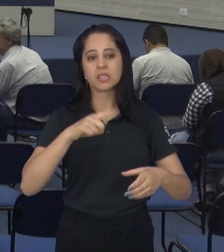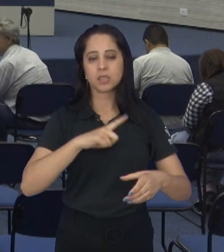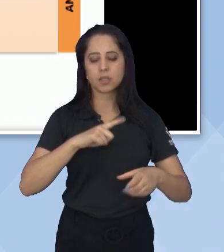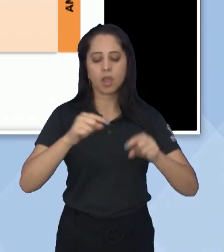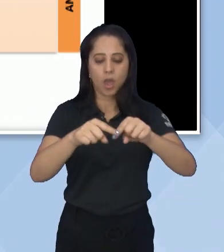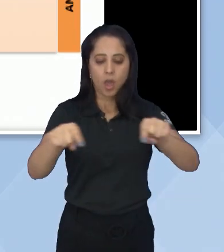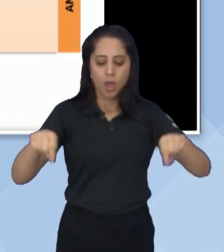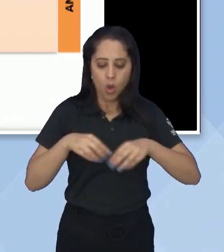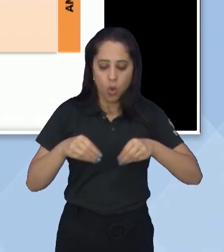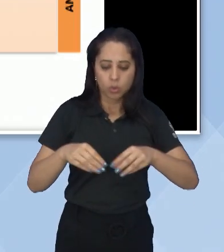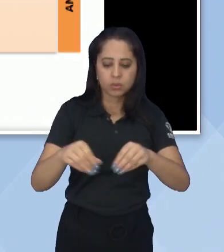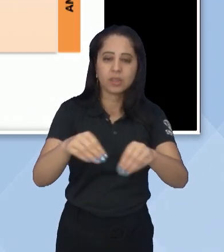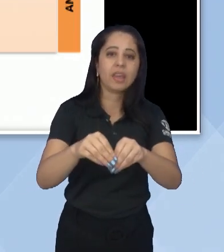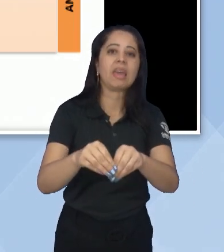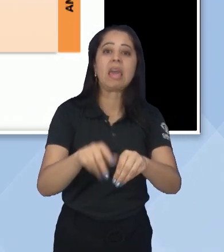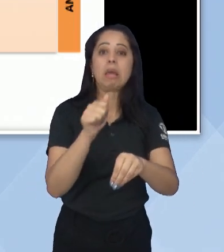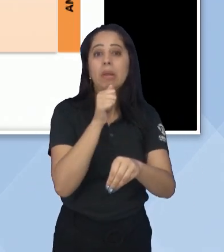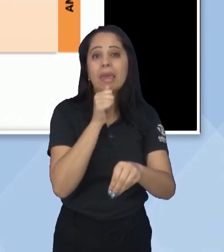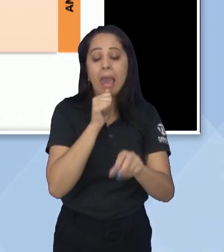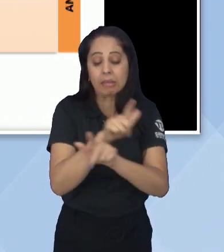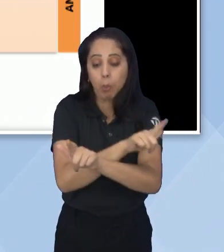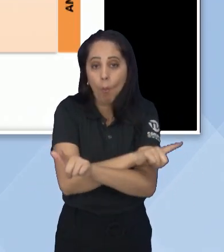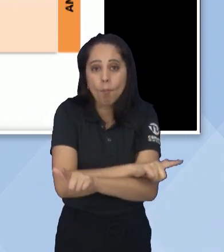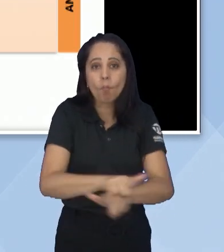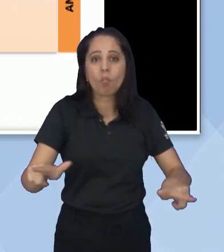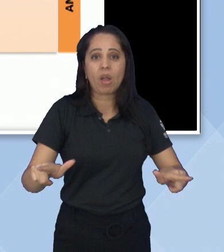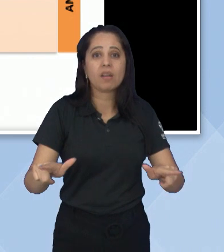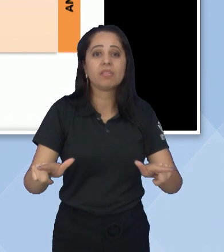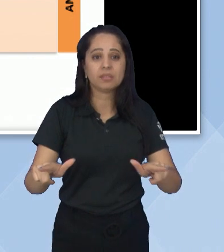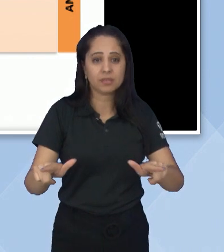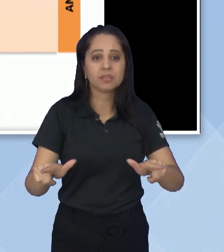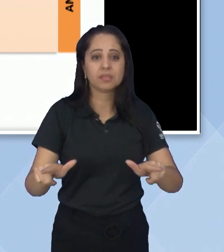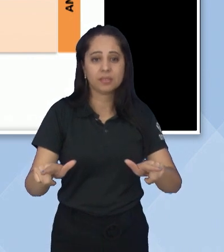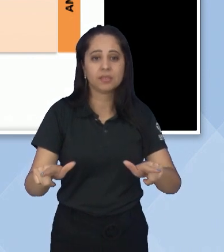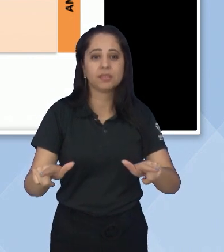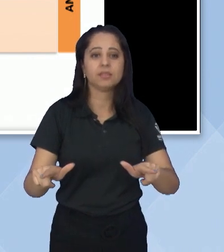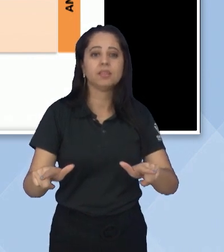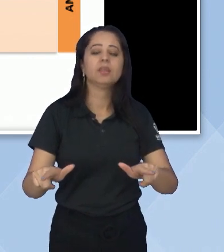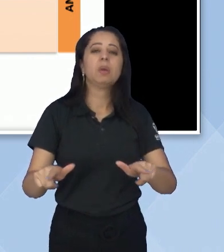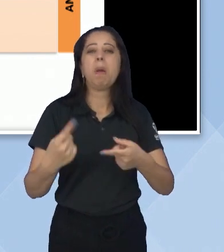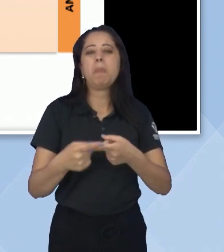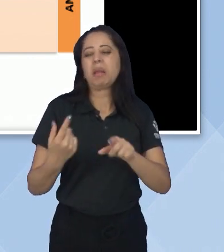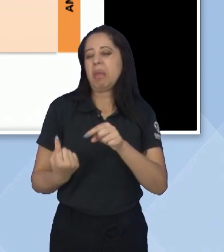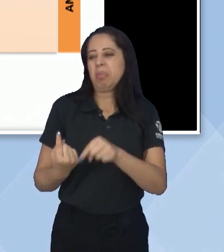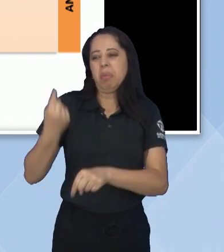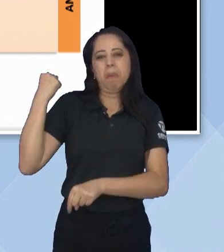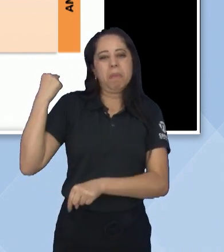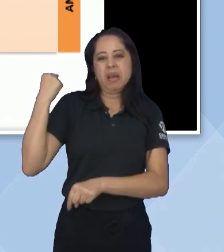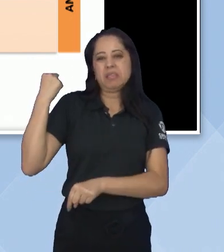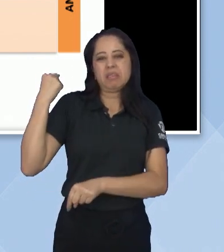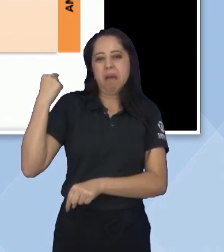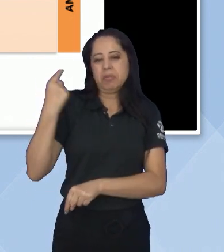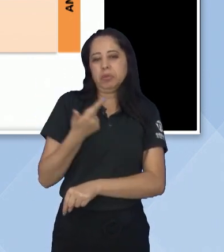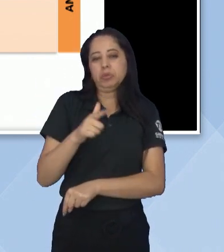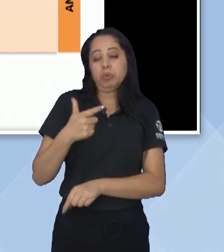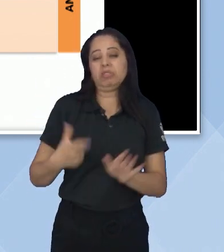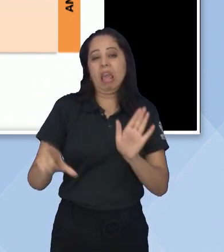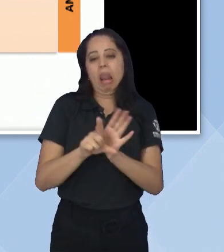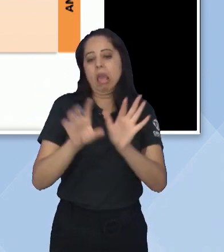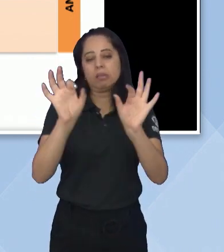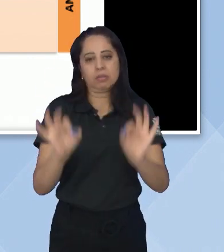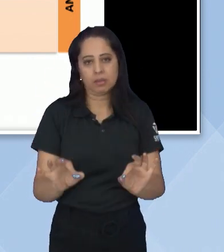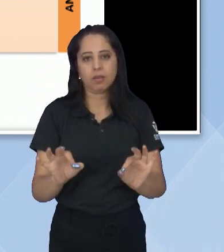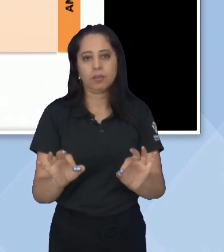ainda não tem galpões ou outros que já tem galpões e que muitas vezes eles ficaram de leis passadas que não tinham exigência de recuo Então